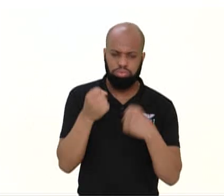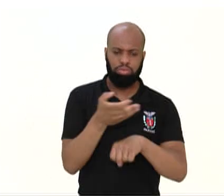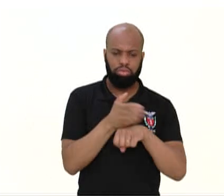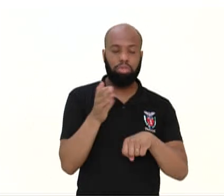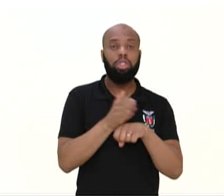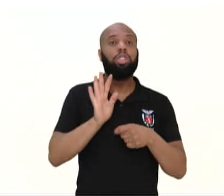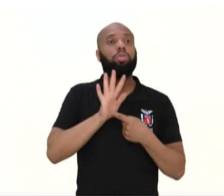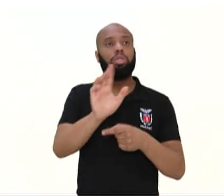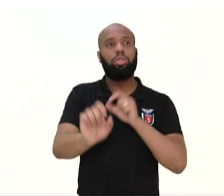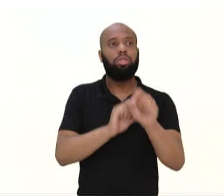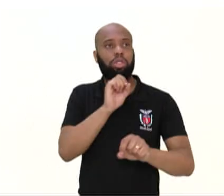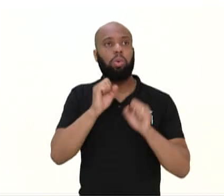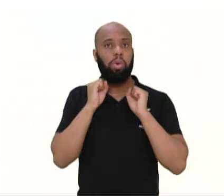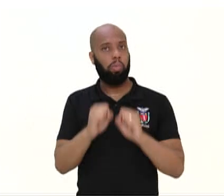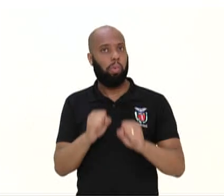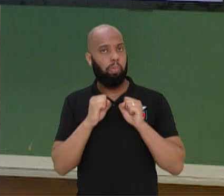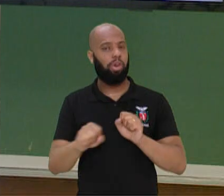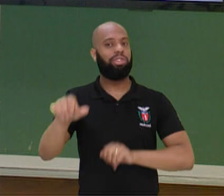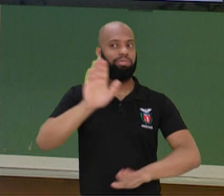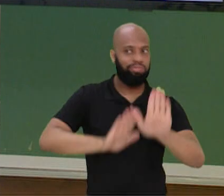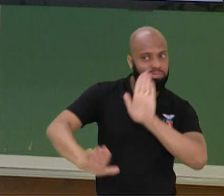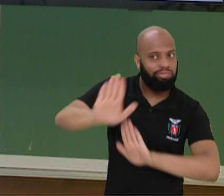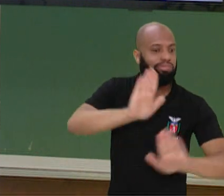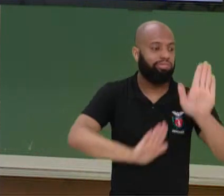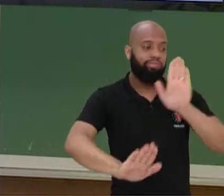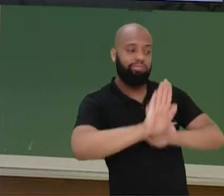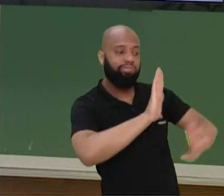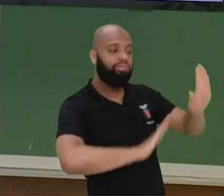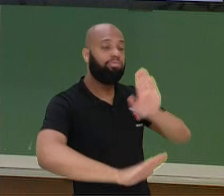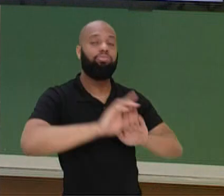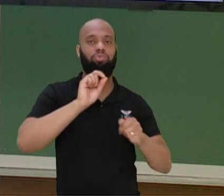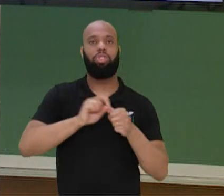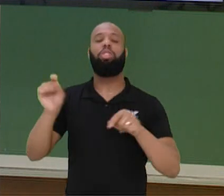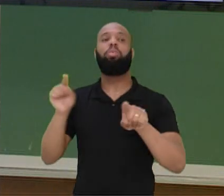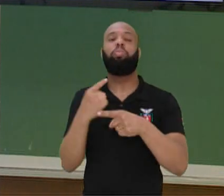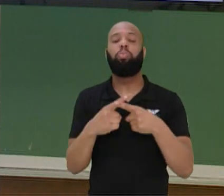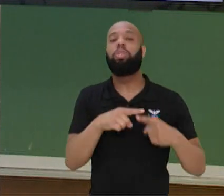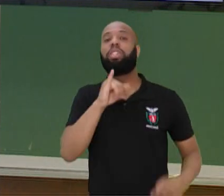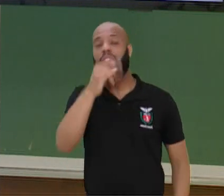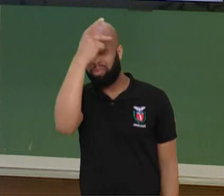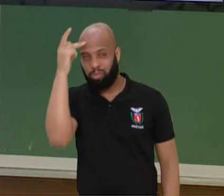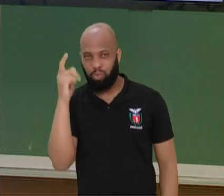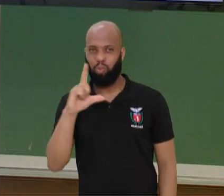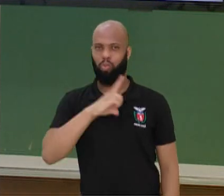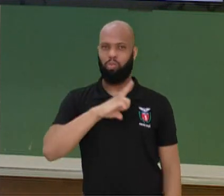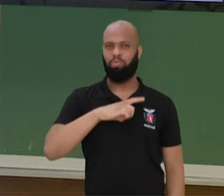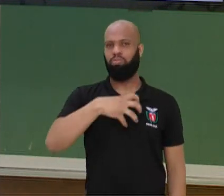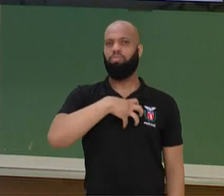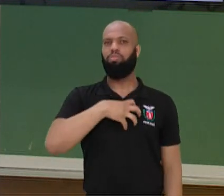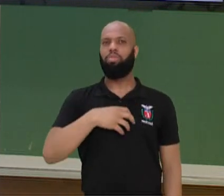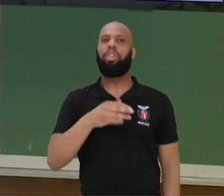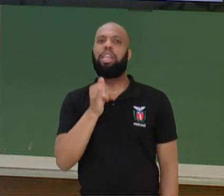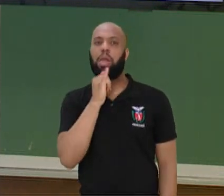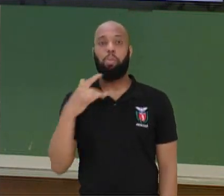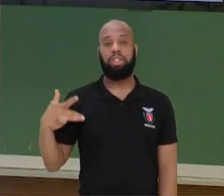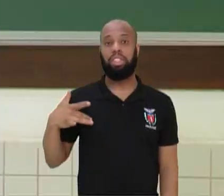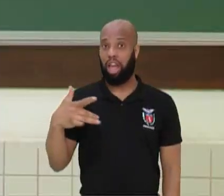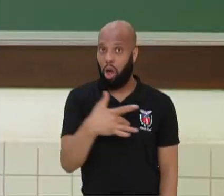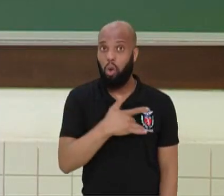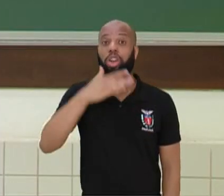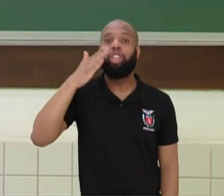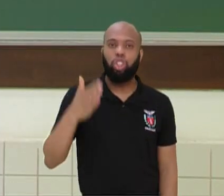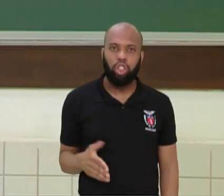apontam essa cautela com essa manobra, porque se a pessoa numa condição de saúde já